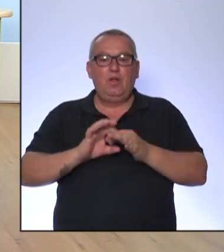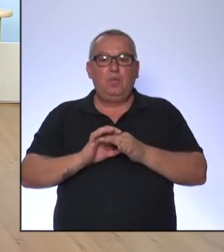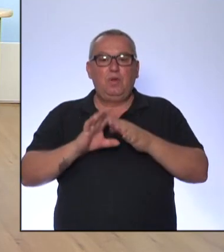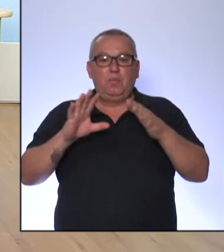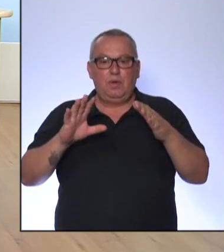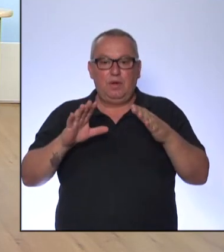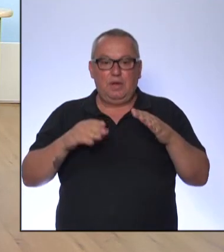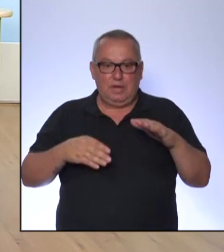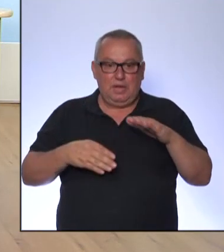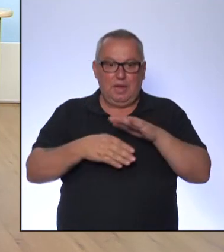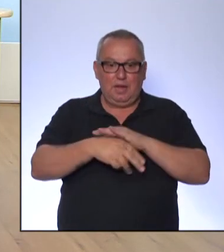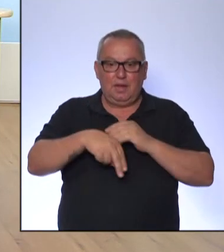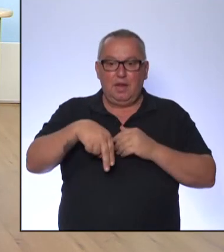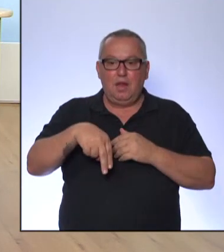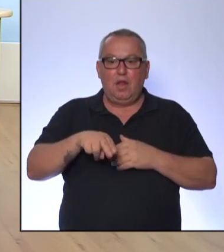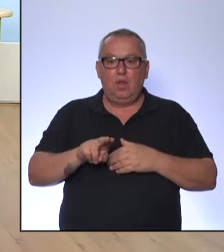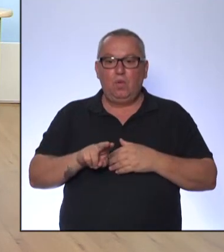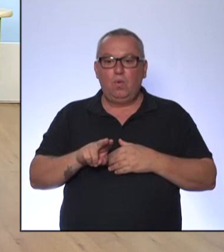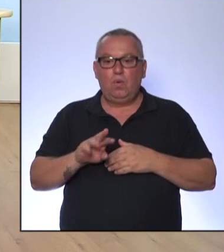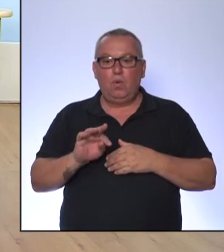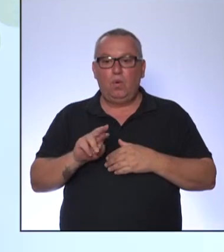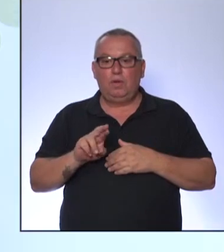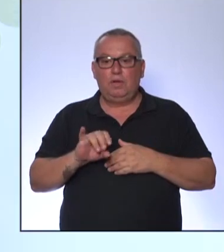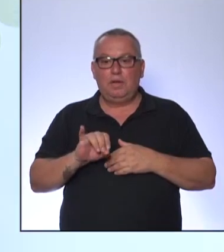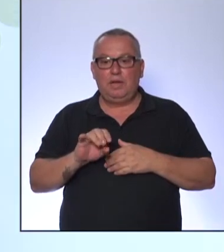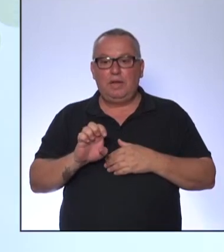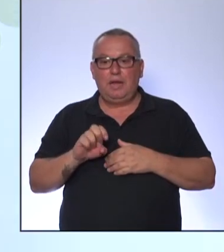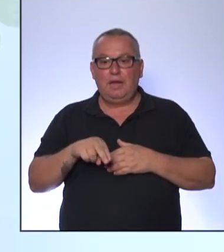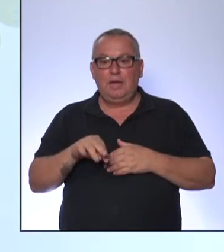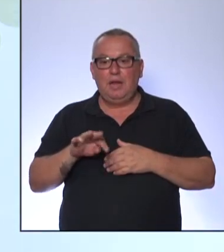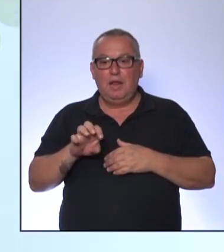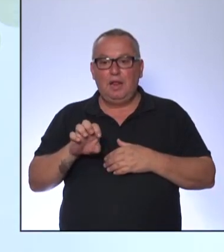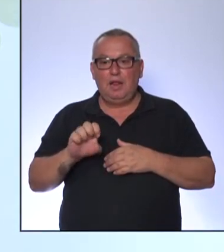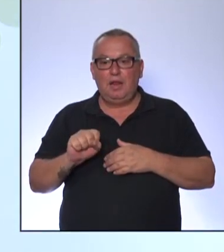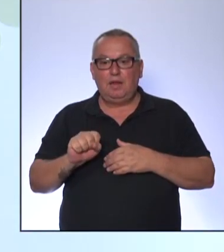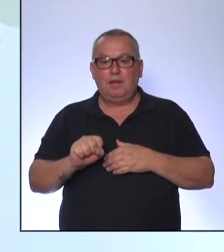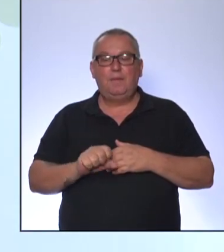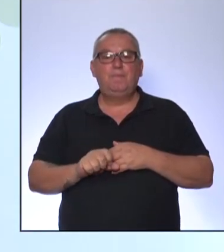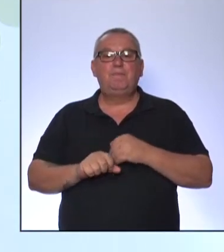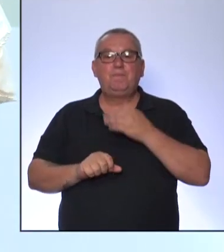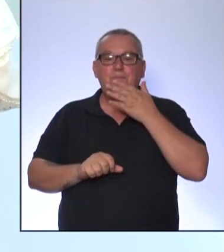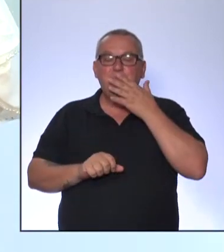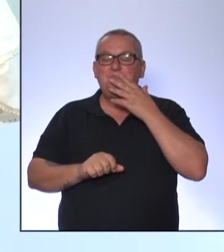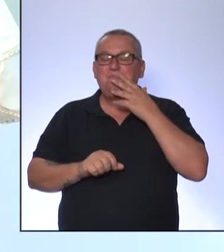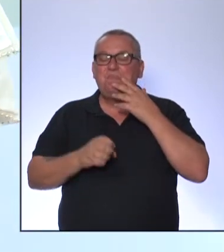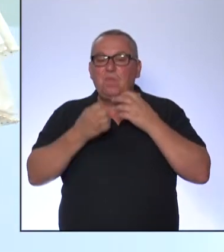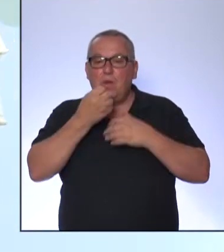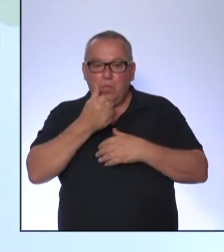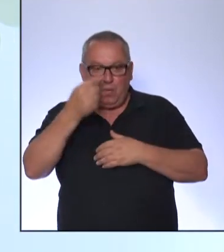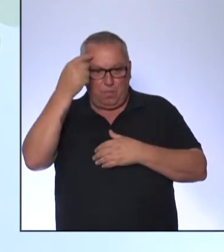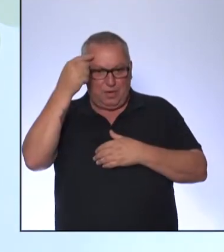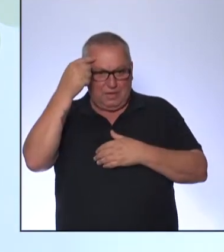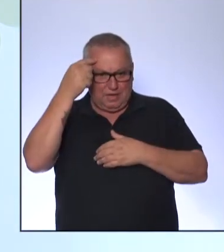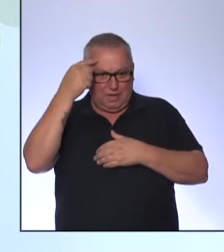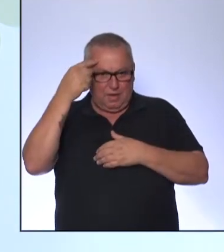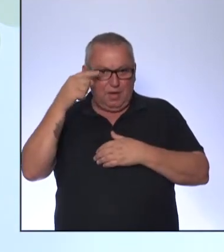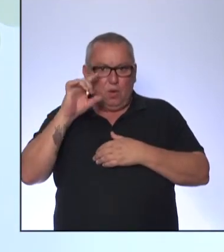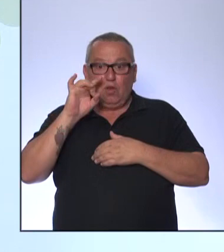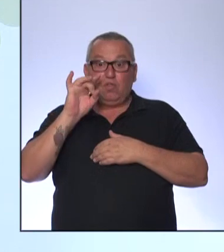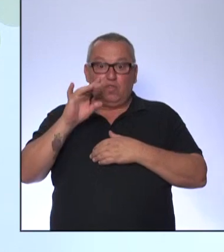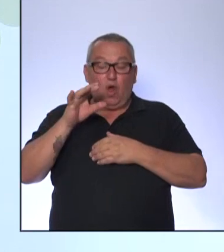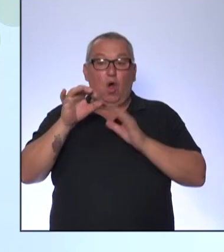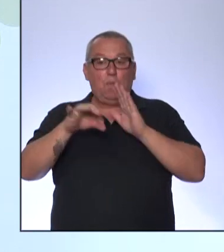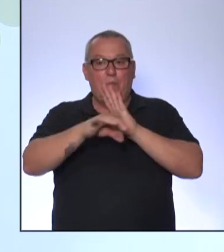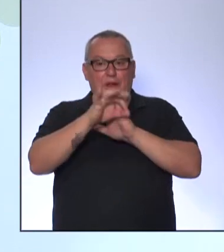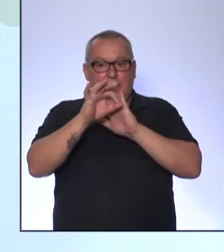entre nutrientes. Legal. É legal vocês pensarem muito nisso, tá? Não só nutrientes para a célula,